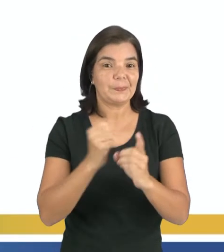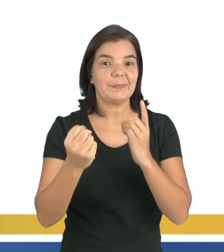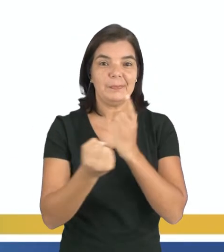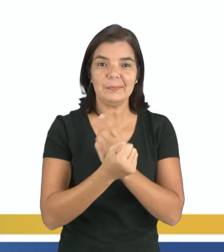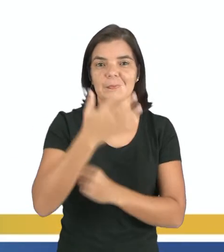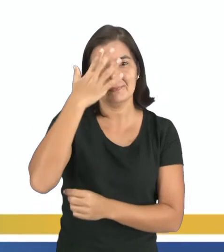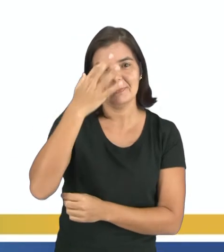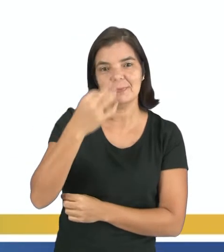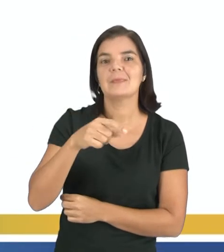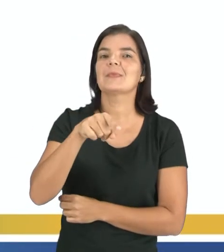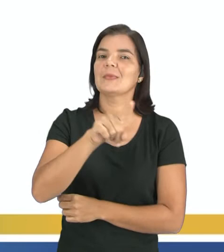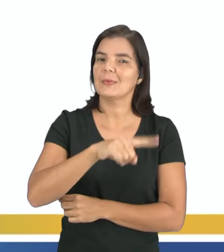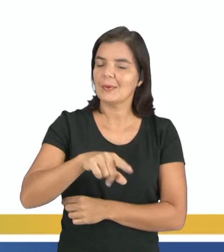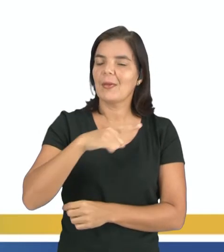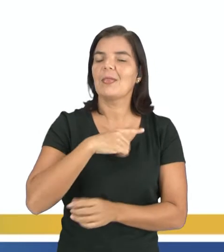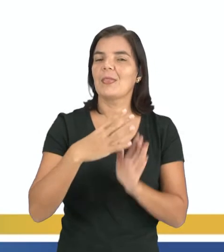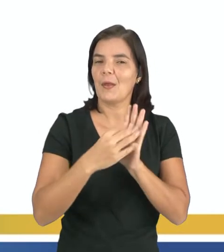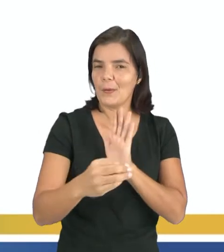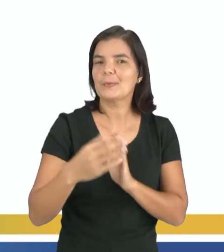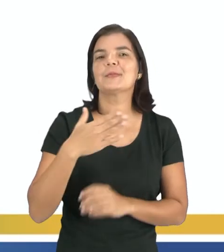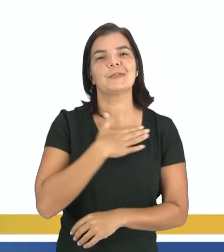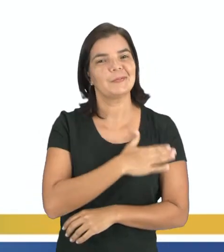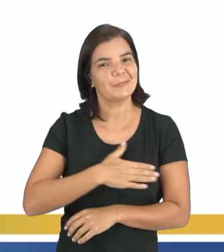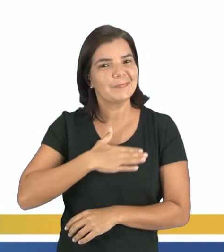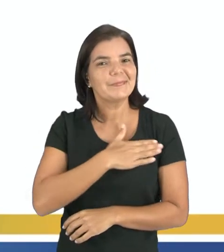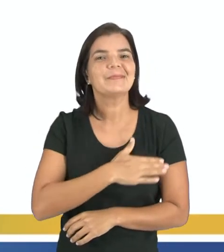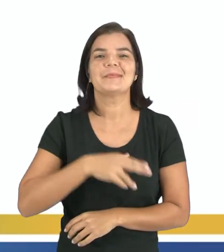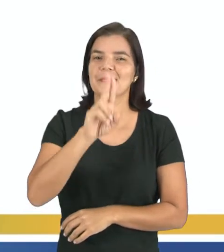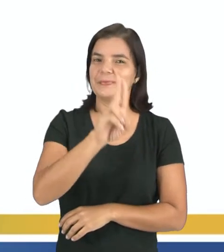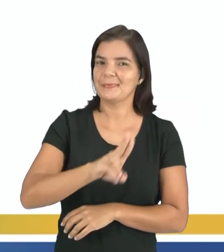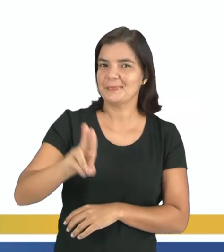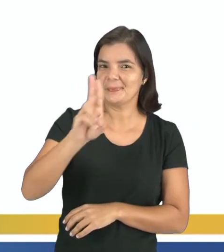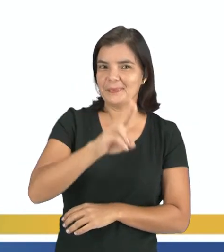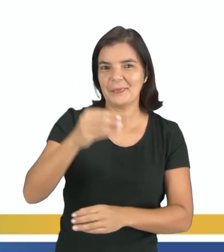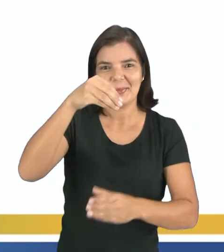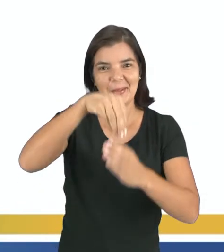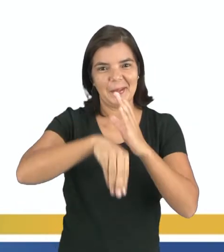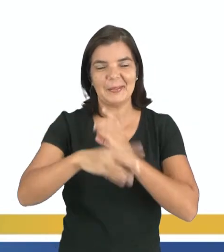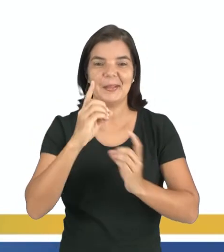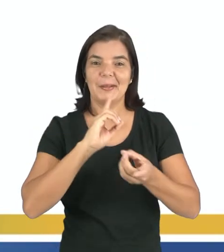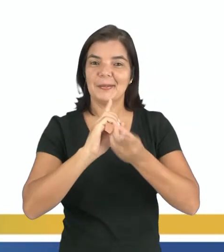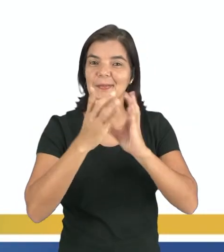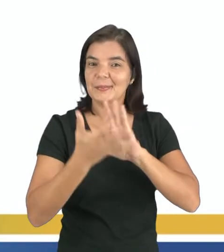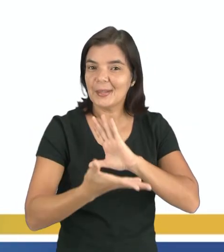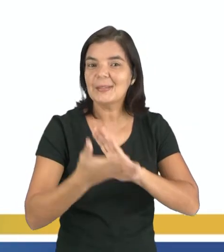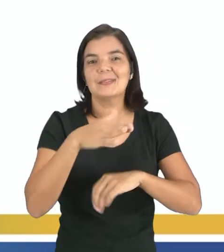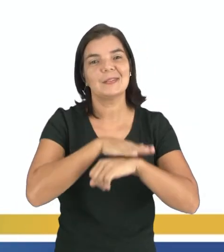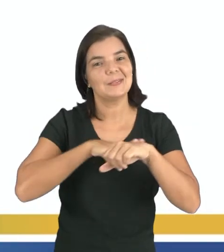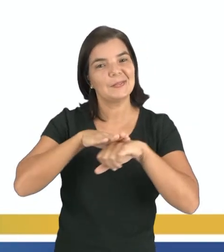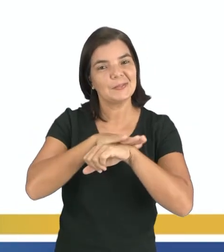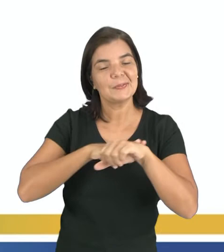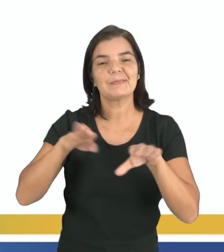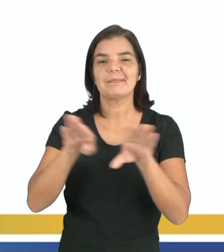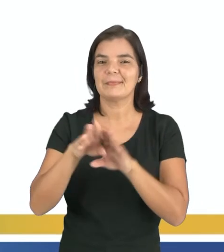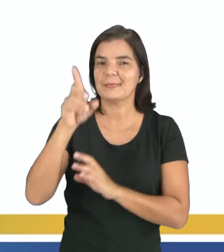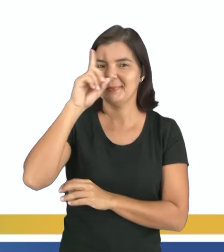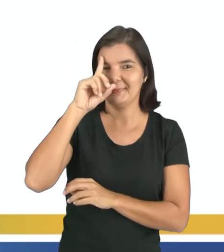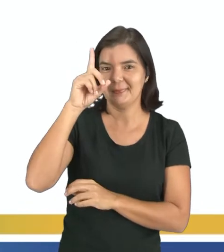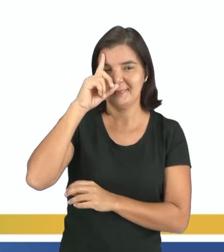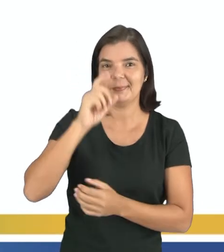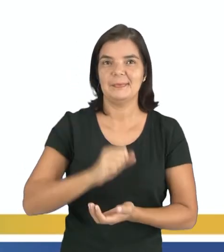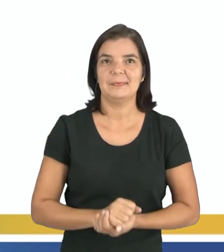com certeza você deve ter um meme aí favorito, né? Aquele que você usa dentro dos diálogos, dentro das conversas aí do dia a